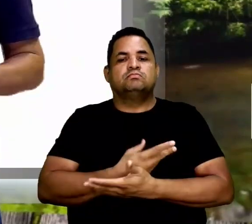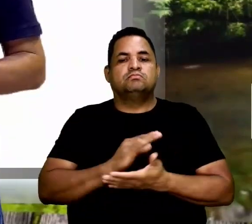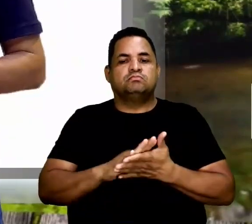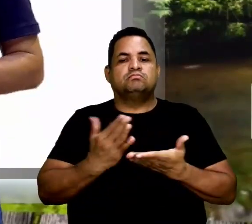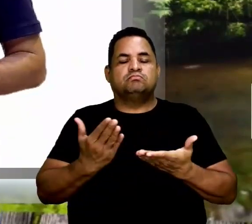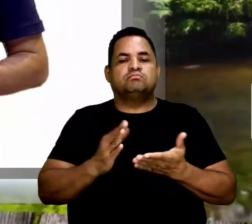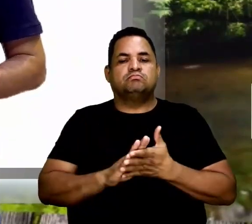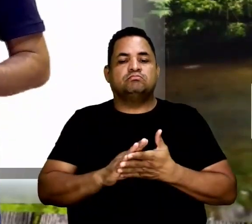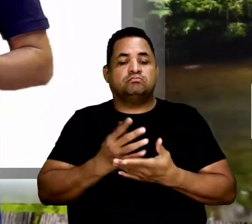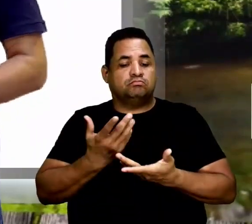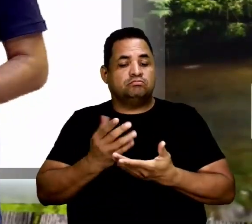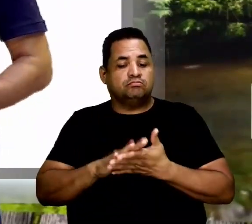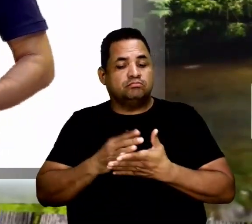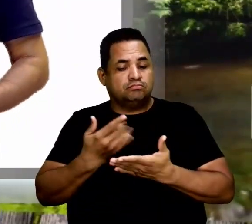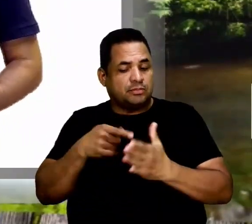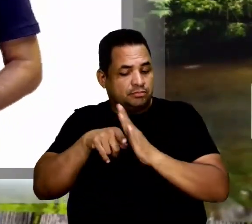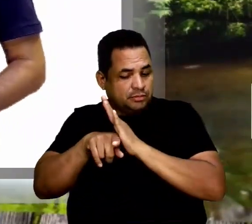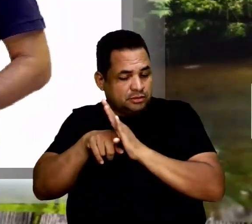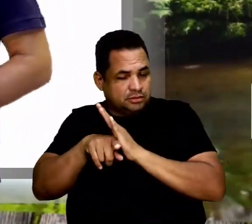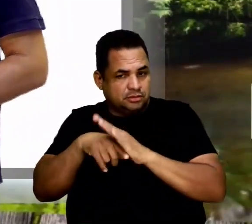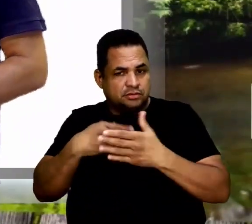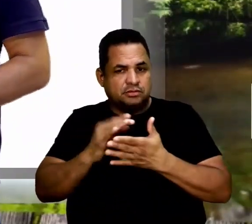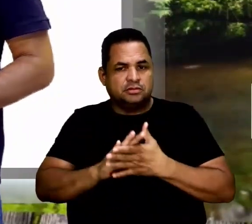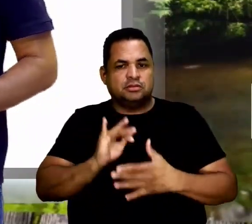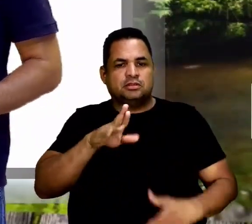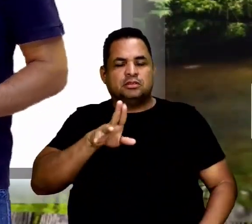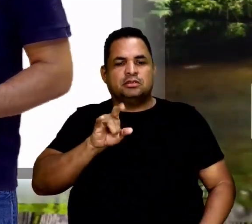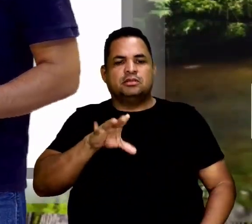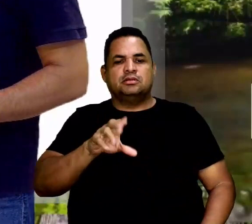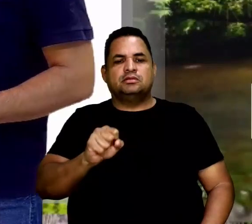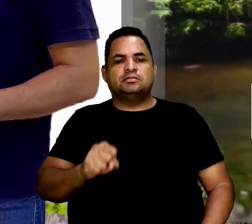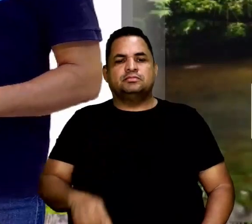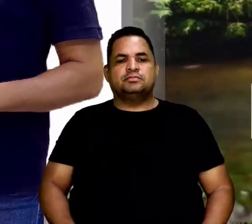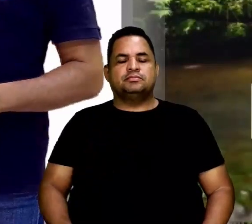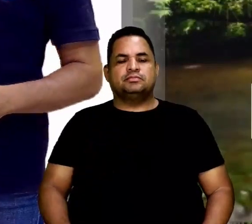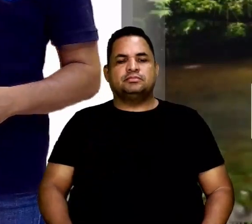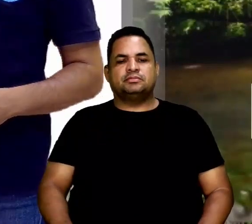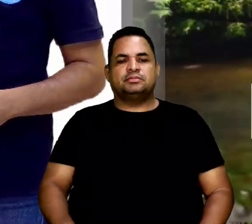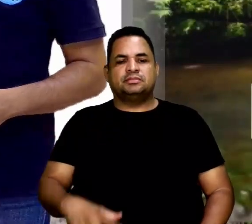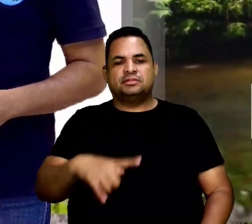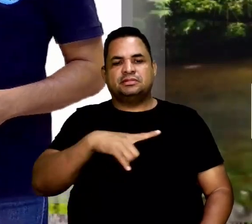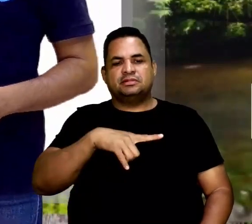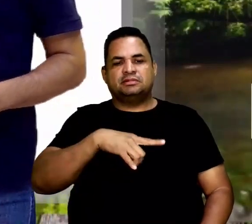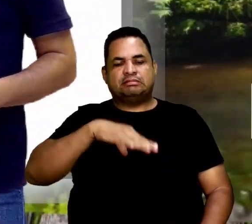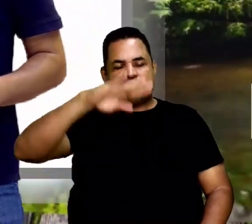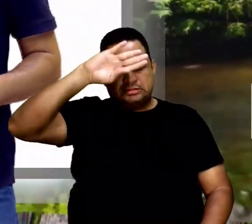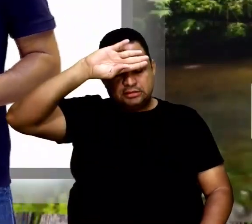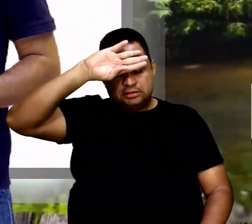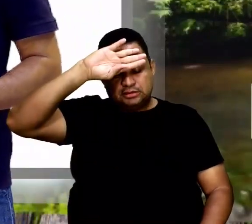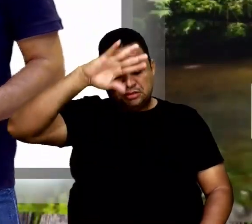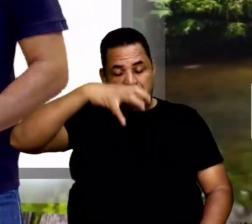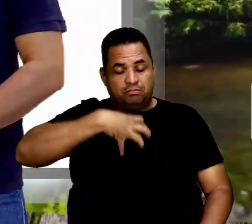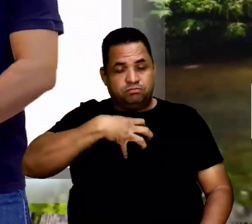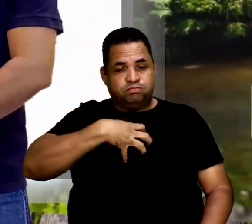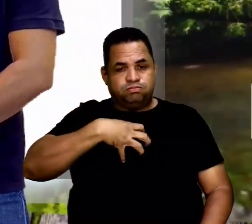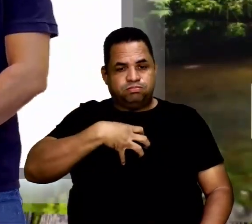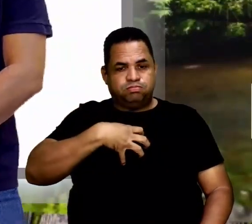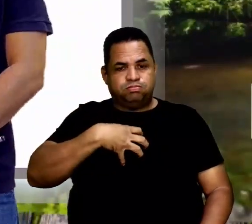então vamos investigar. A mesma coisa é uma íngua. E tem gente que sente febre tudo, mesmo assim, né, professor? Aí o organismo precisa